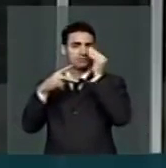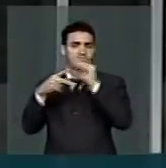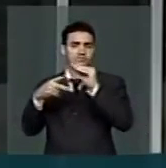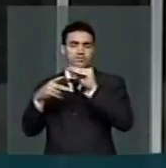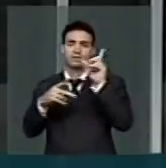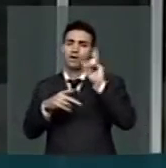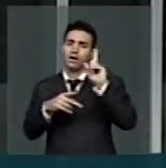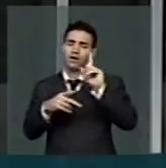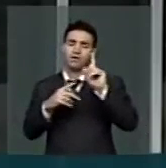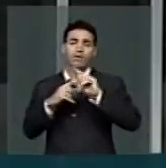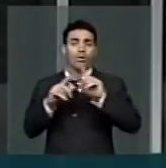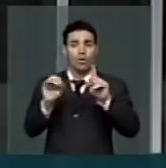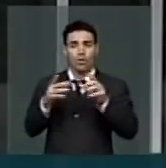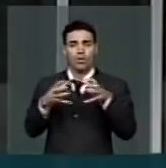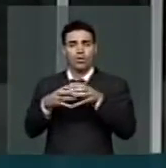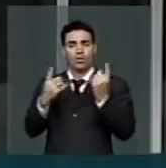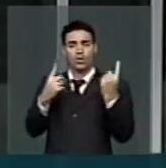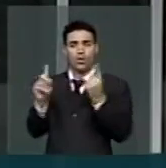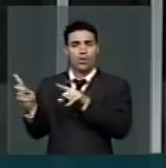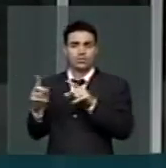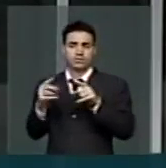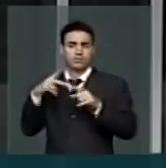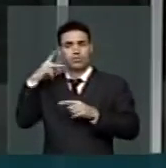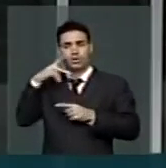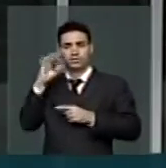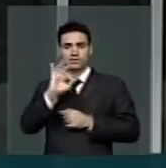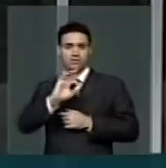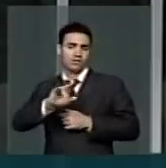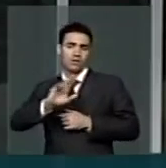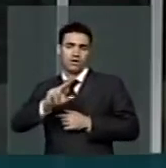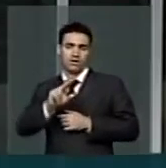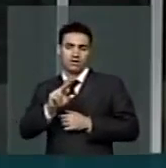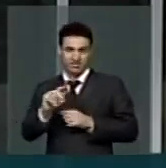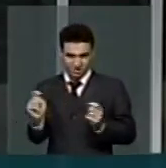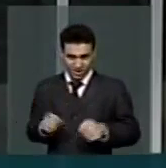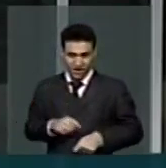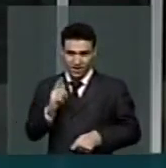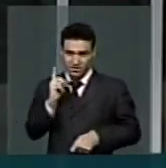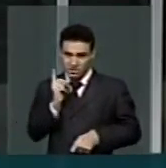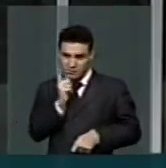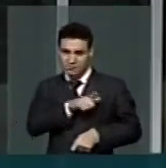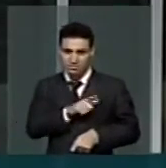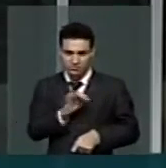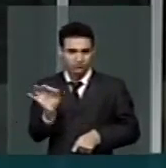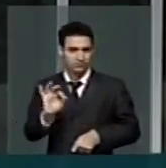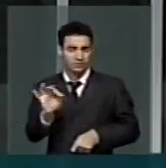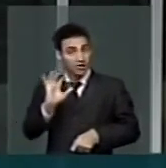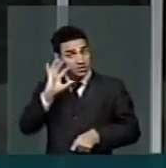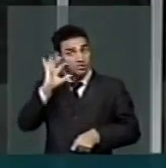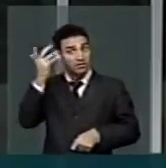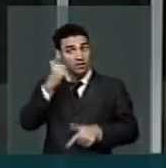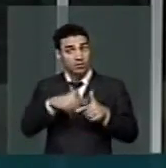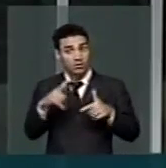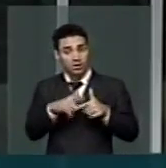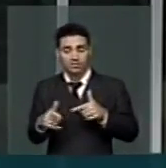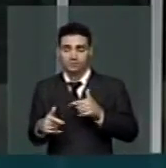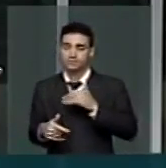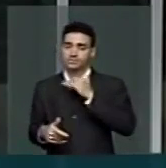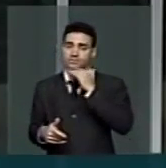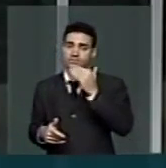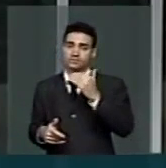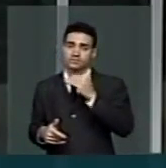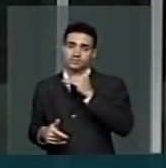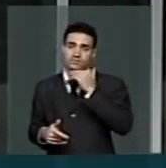cultura antipartido ou antipolítica que nós poderemos encontrar as soluções para